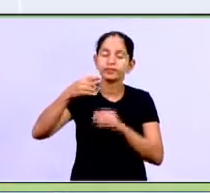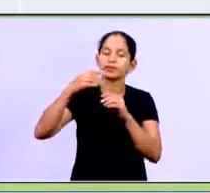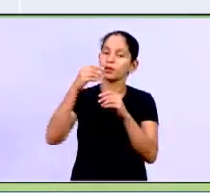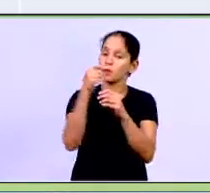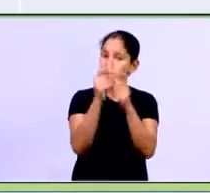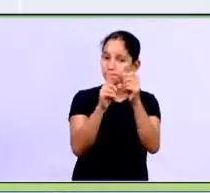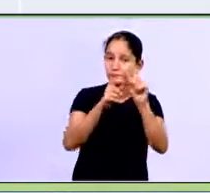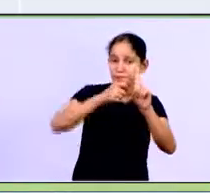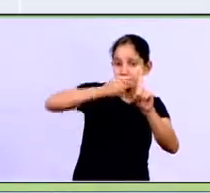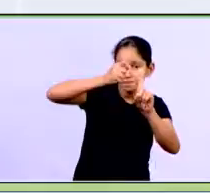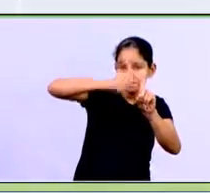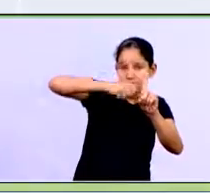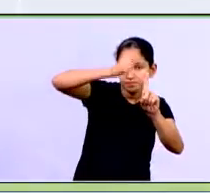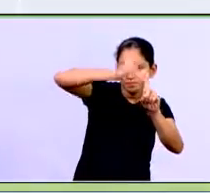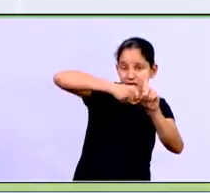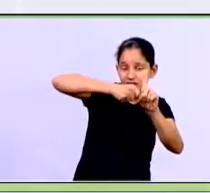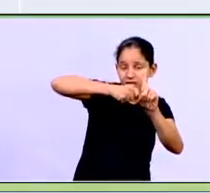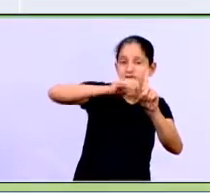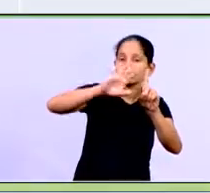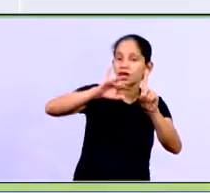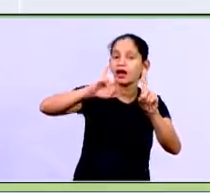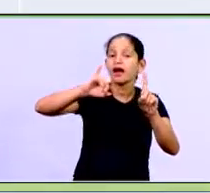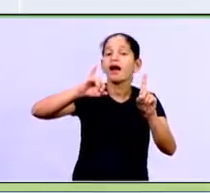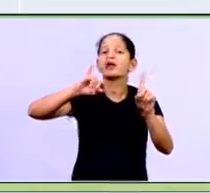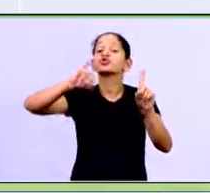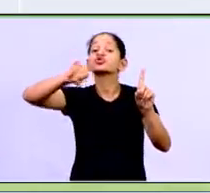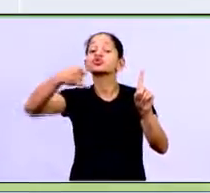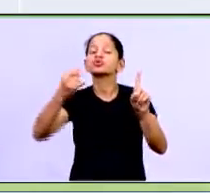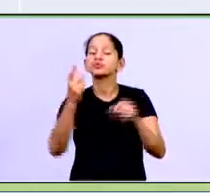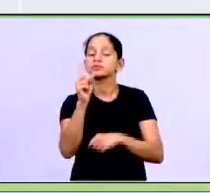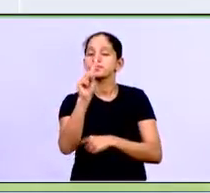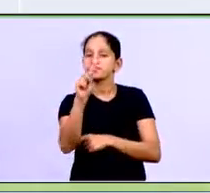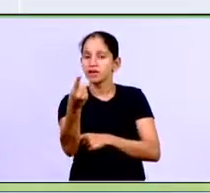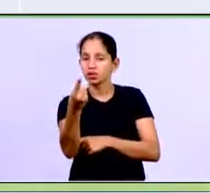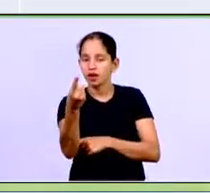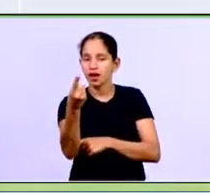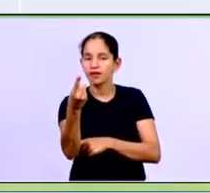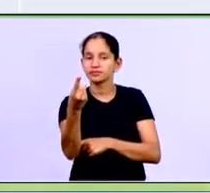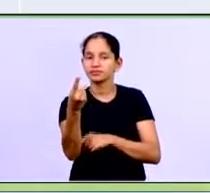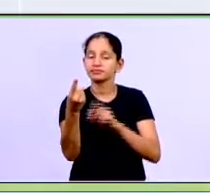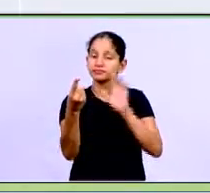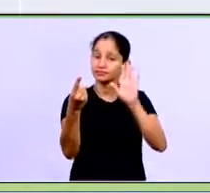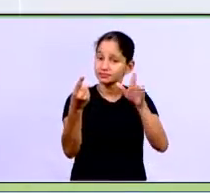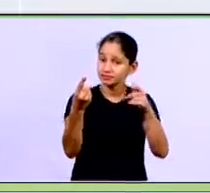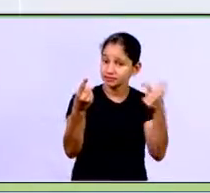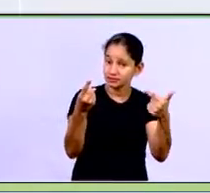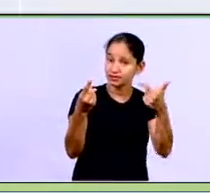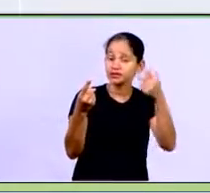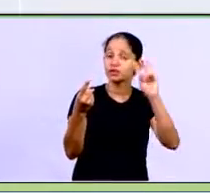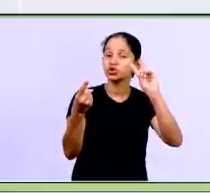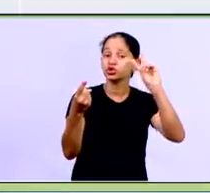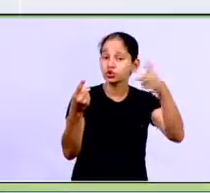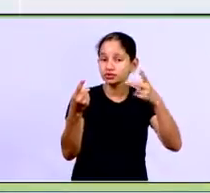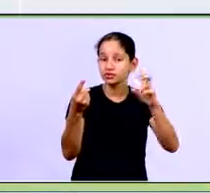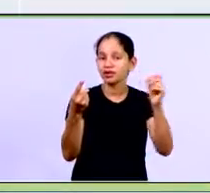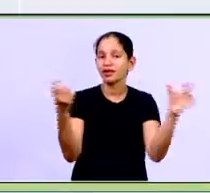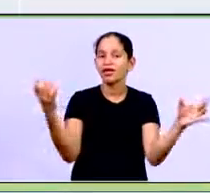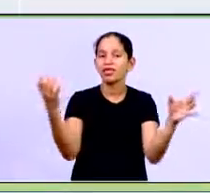mês eu vou ter R$1.000 de juros. E o pagamento vai ser quanto? A soma da amortização mais os juros,